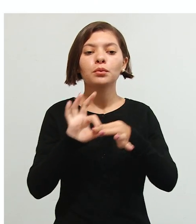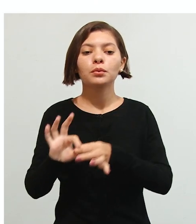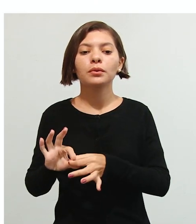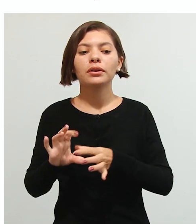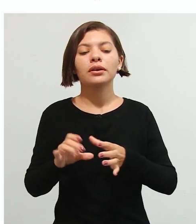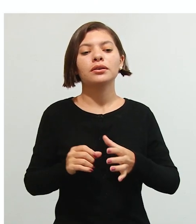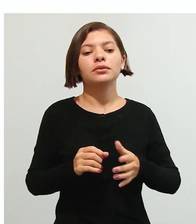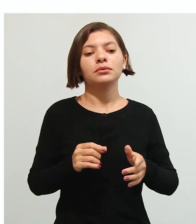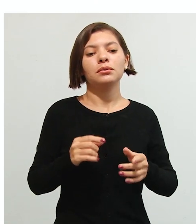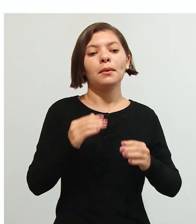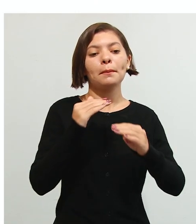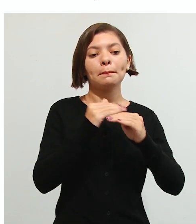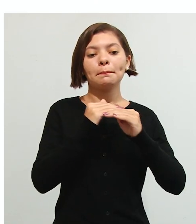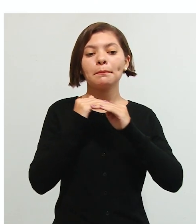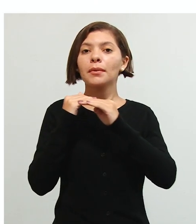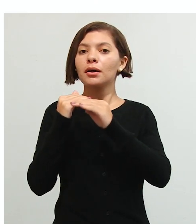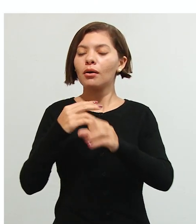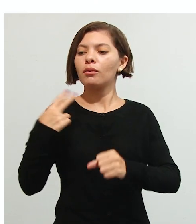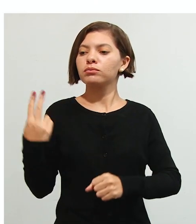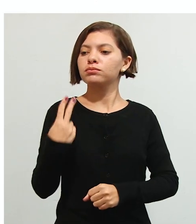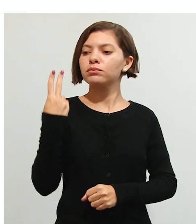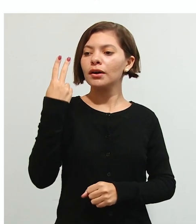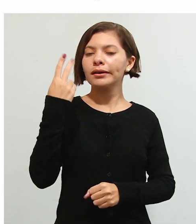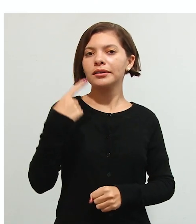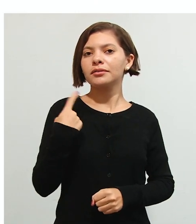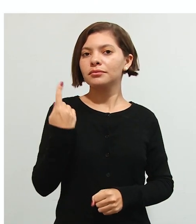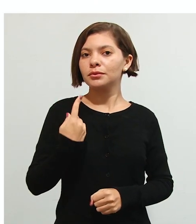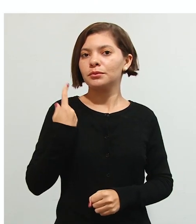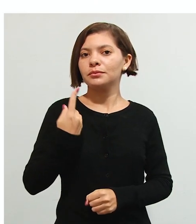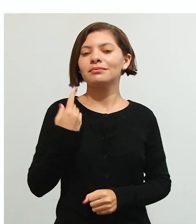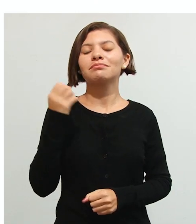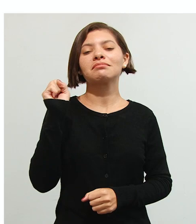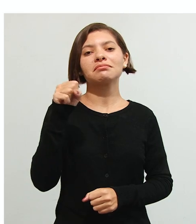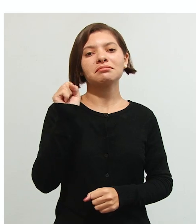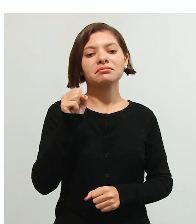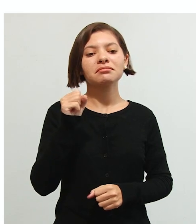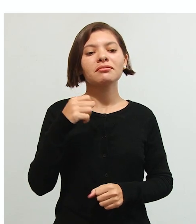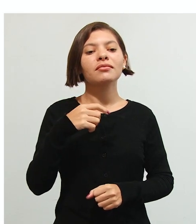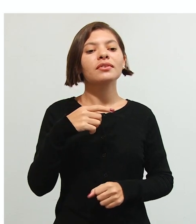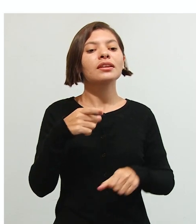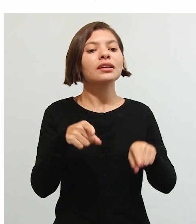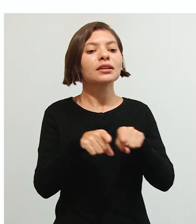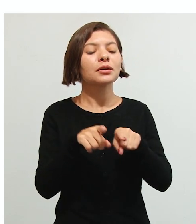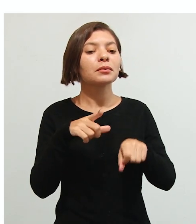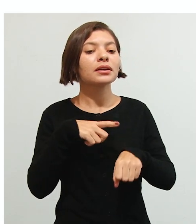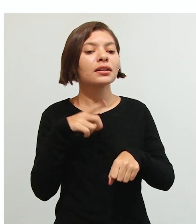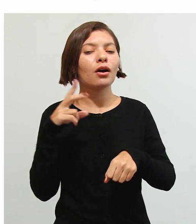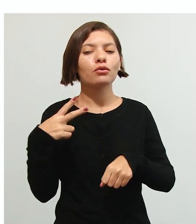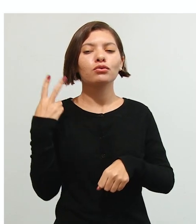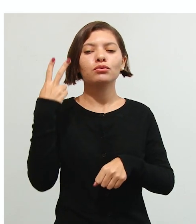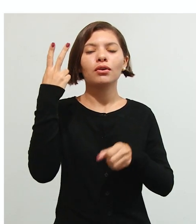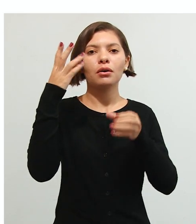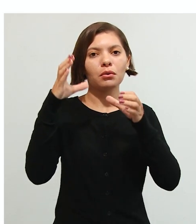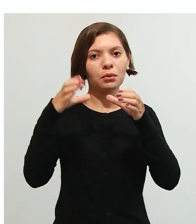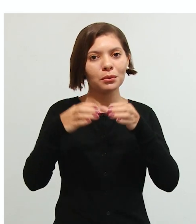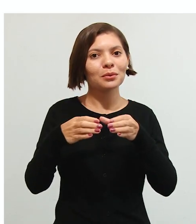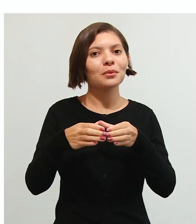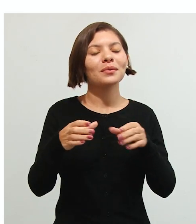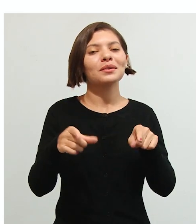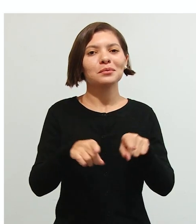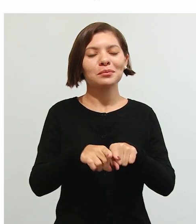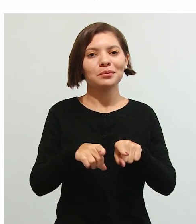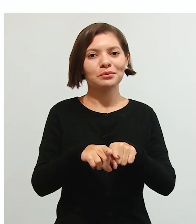contextos e os padrões, que são valores individuais, sim, que existem os valores coletivos